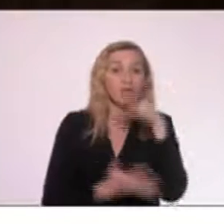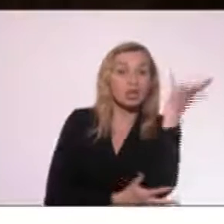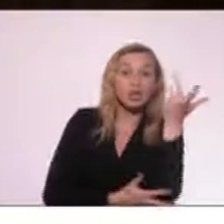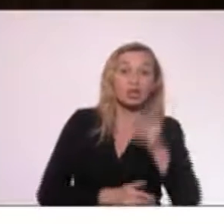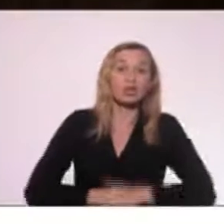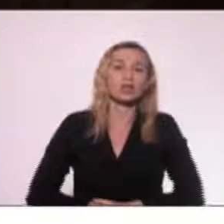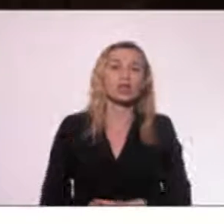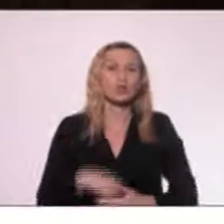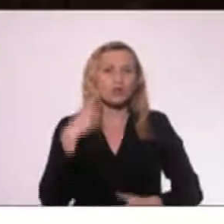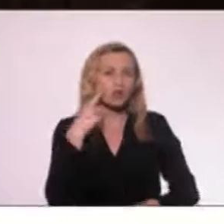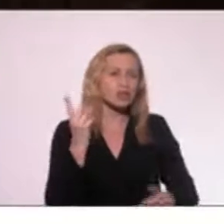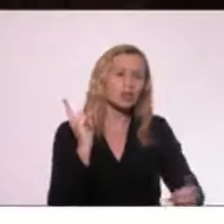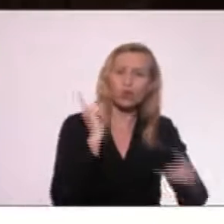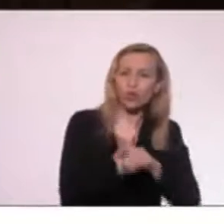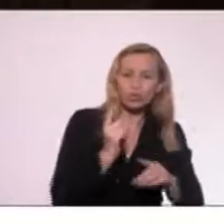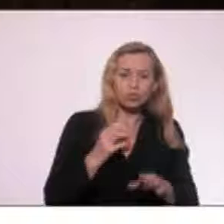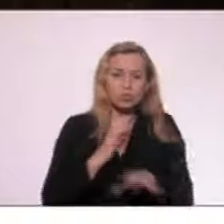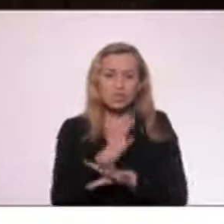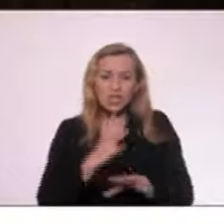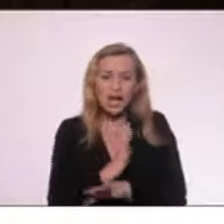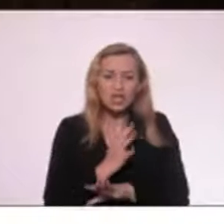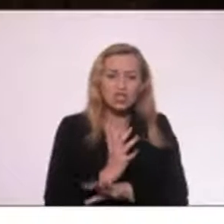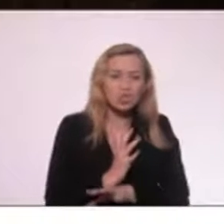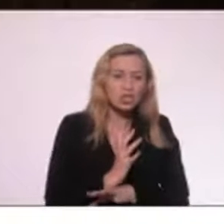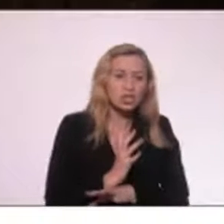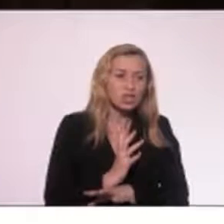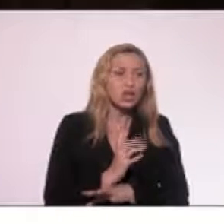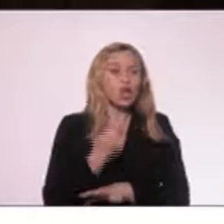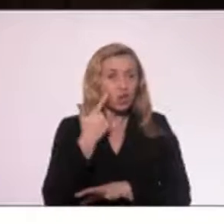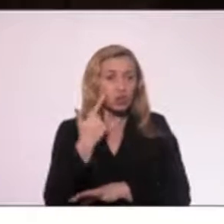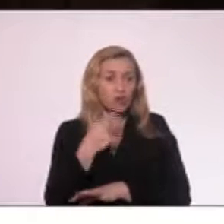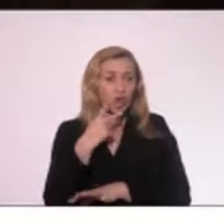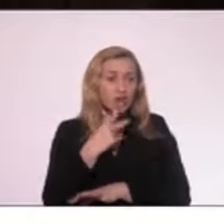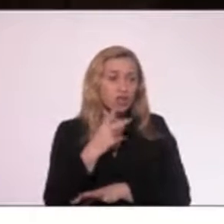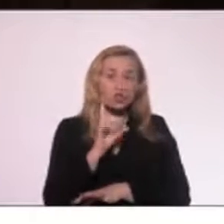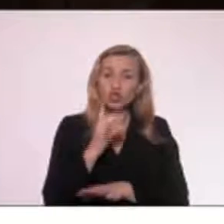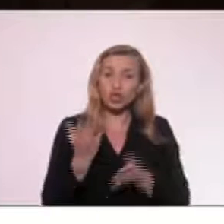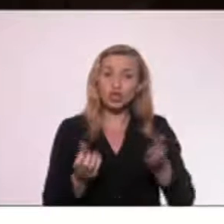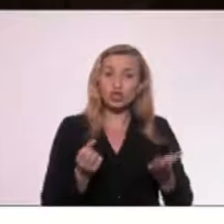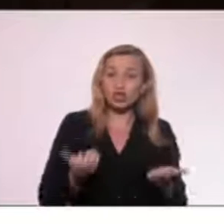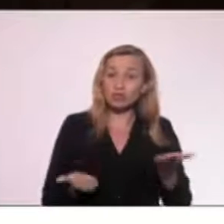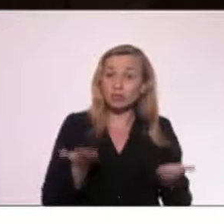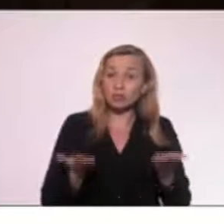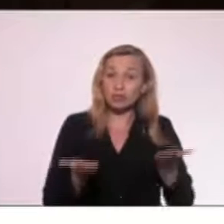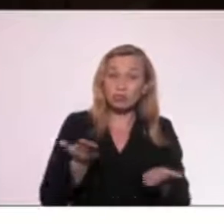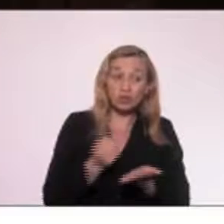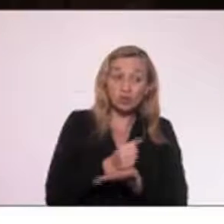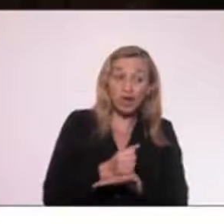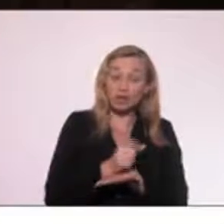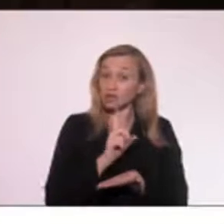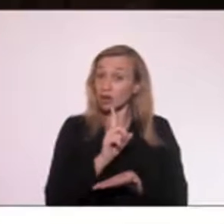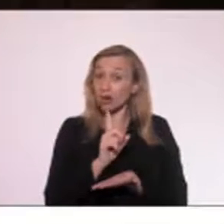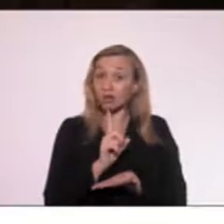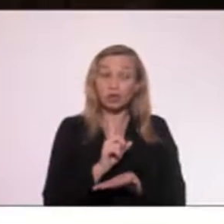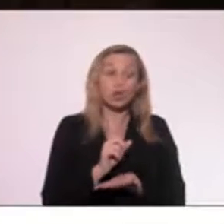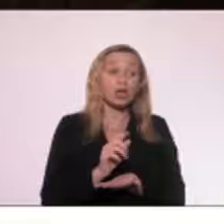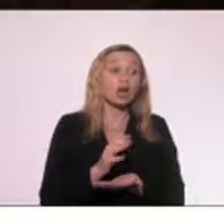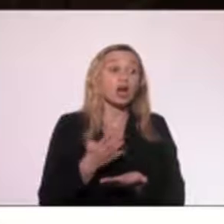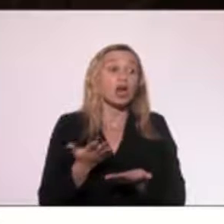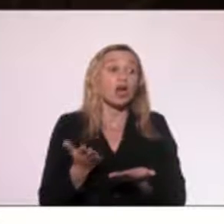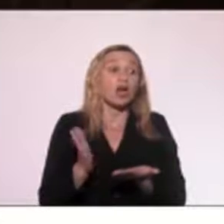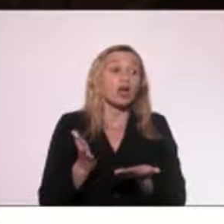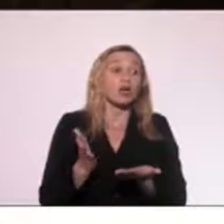se você encontra uma cidade que, e eu estou falando só de estrutura, eu não estou falando de rede de drenagem, não, uma